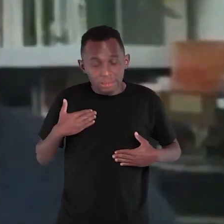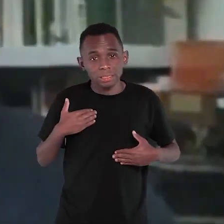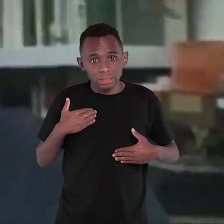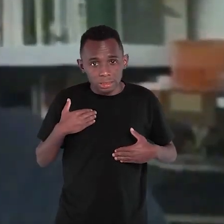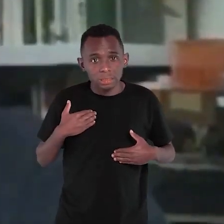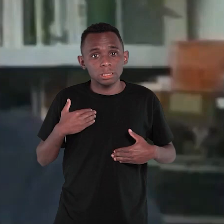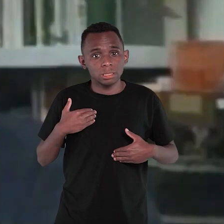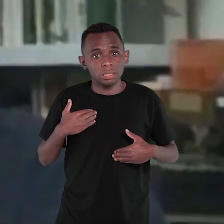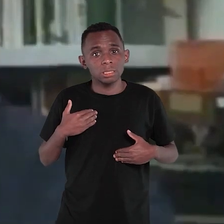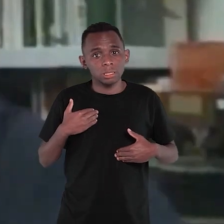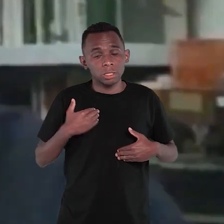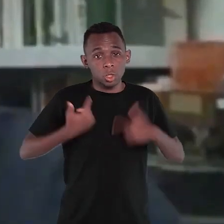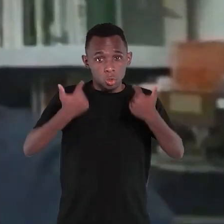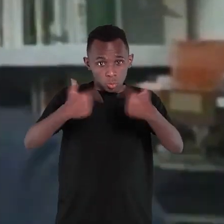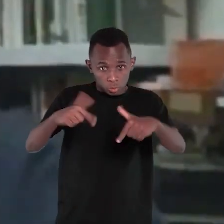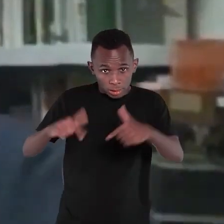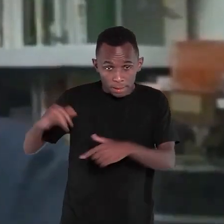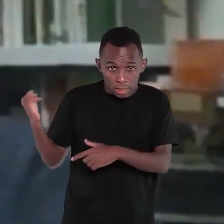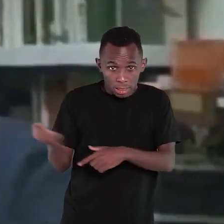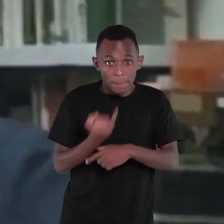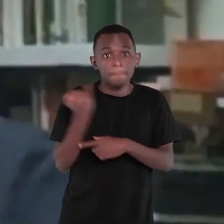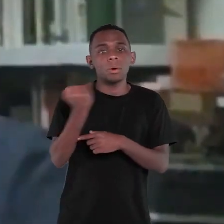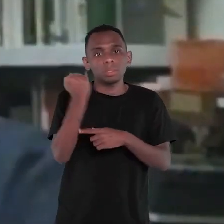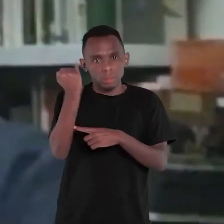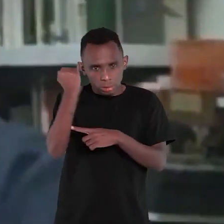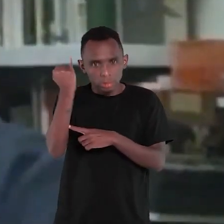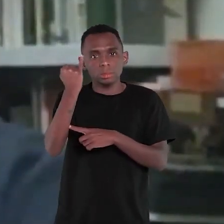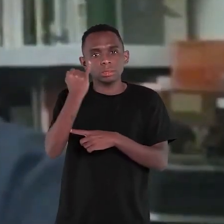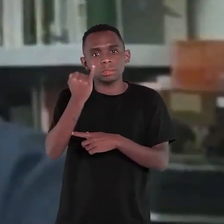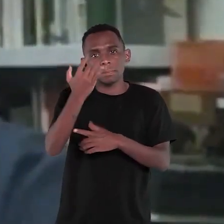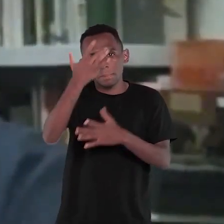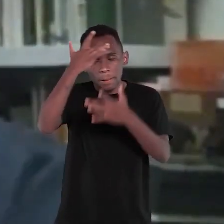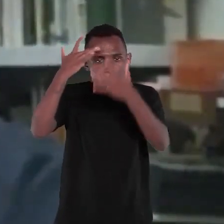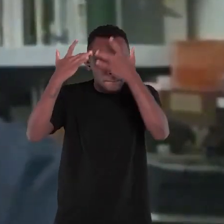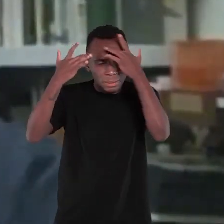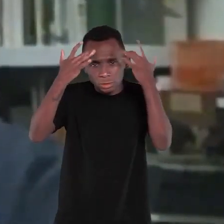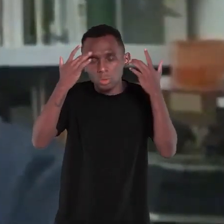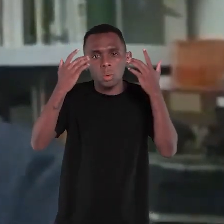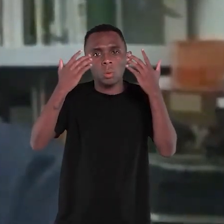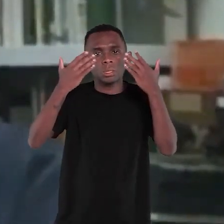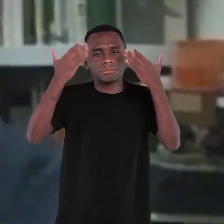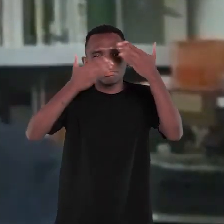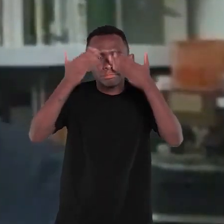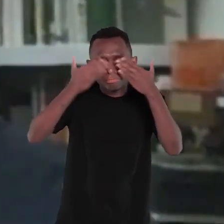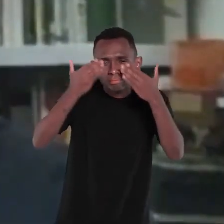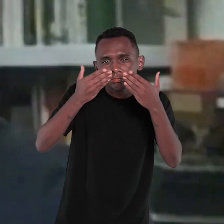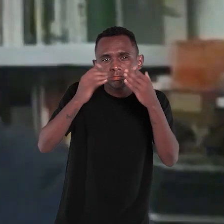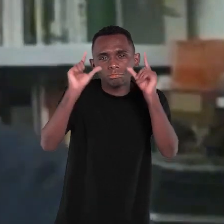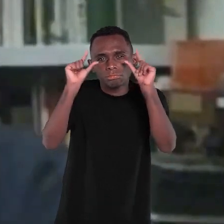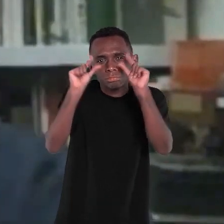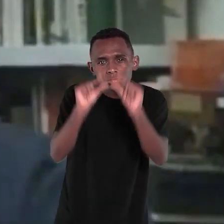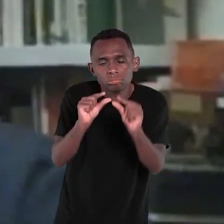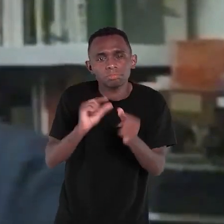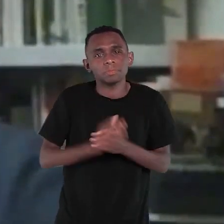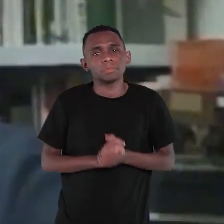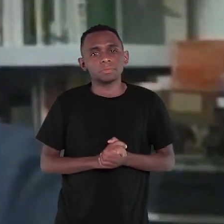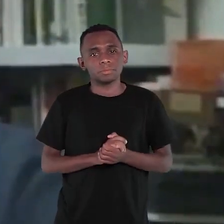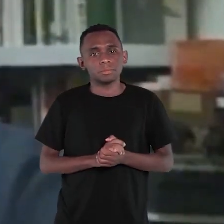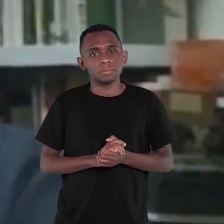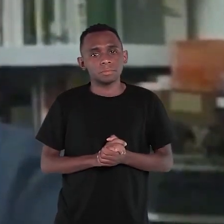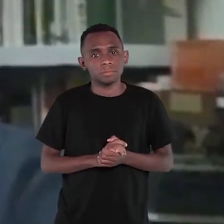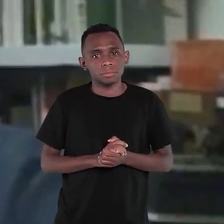tem um trabalho muito importante para pessoas com baixa visão ou